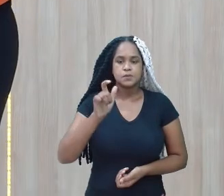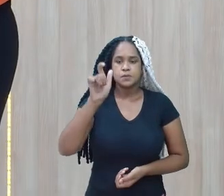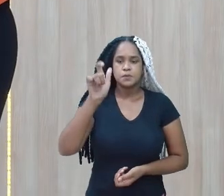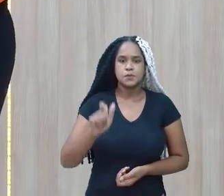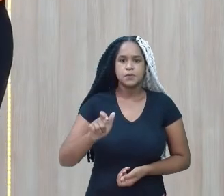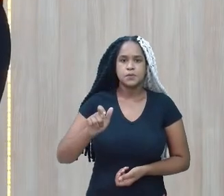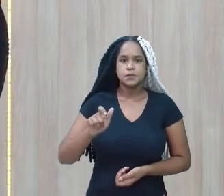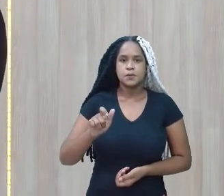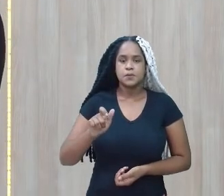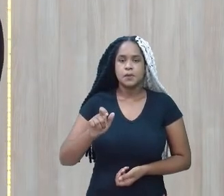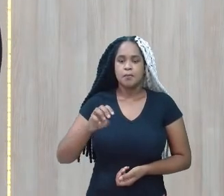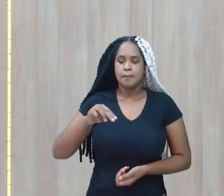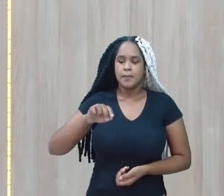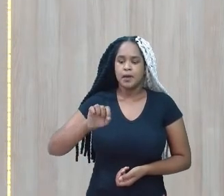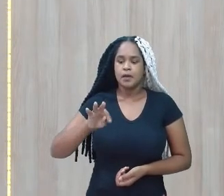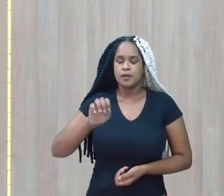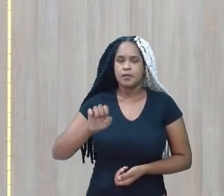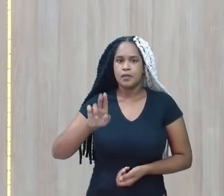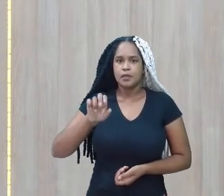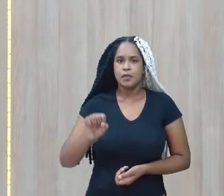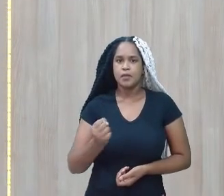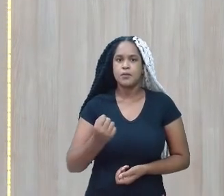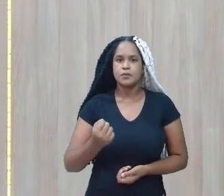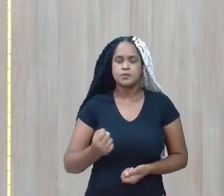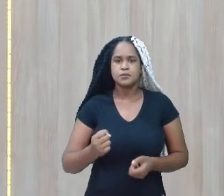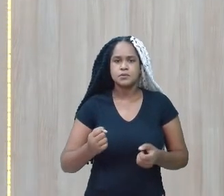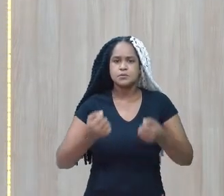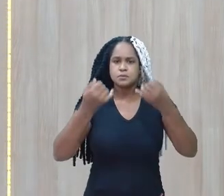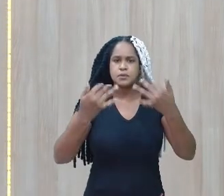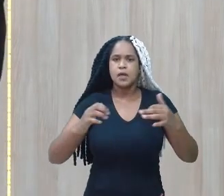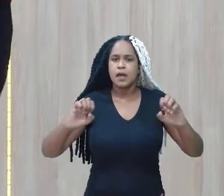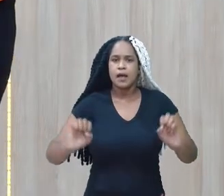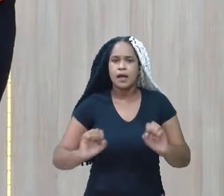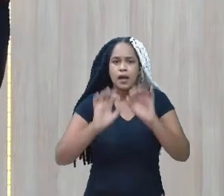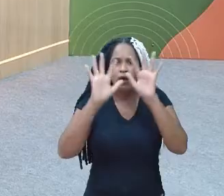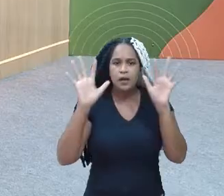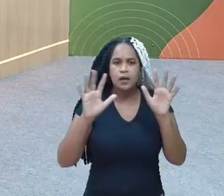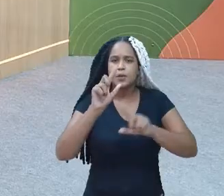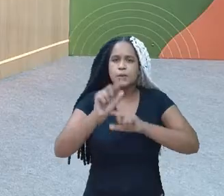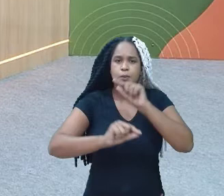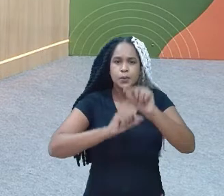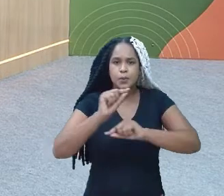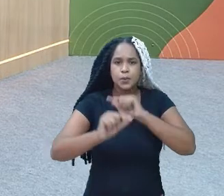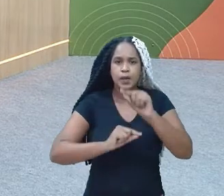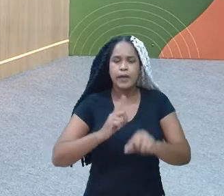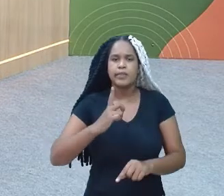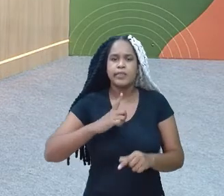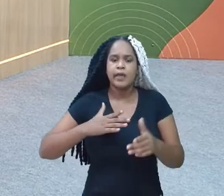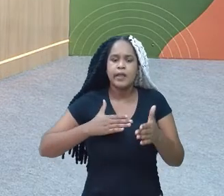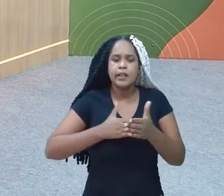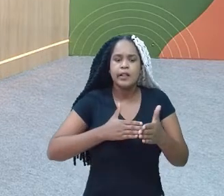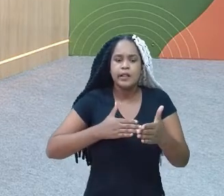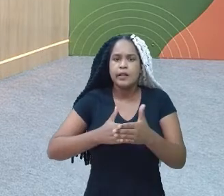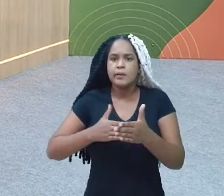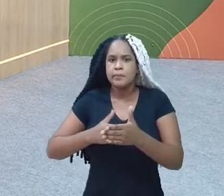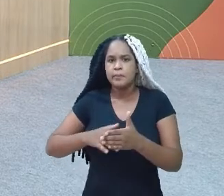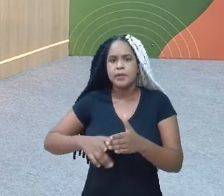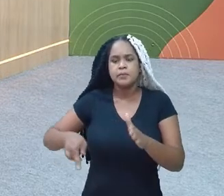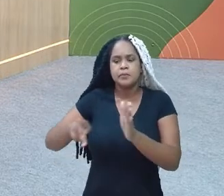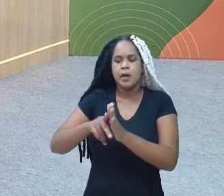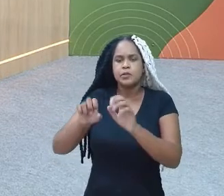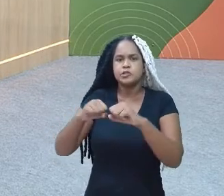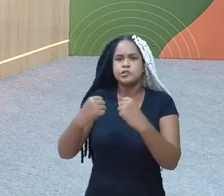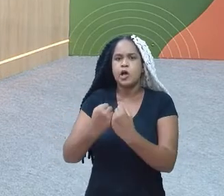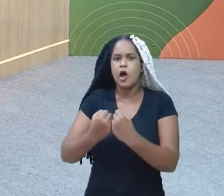pedagógico, e ele deixa muito claro, ele deixa aqui as barreiras impostas pela